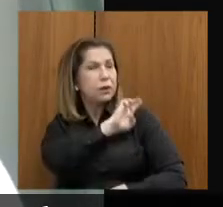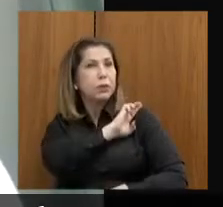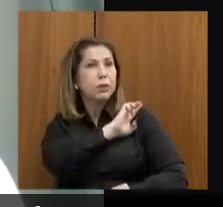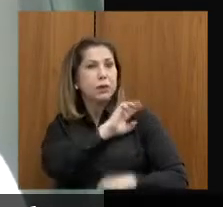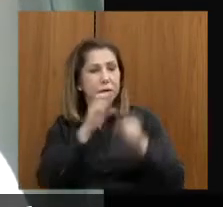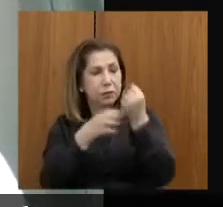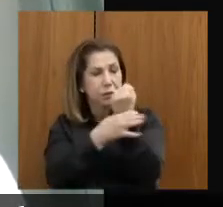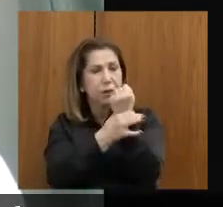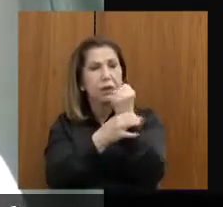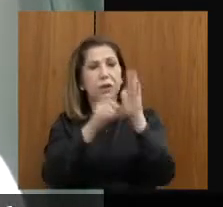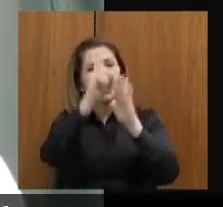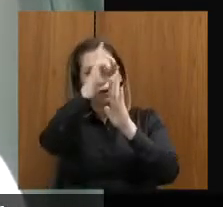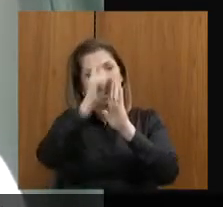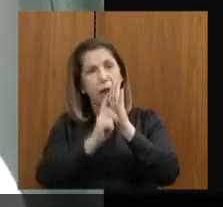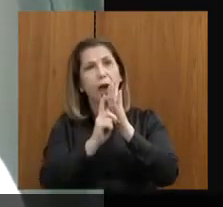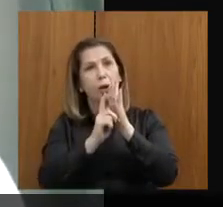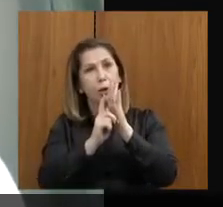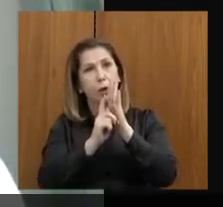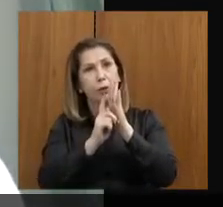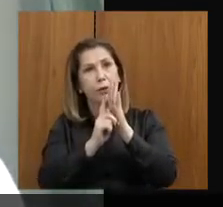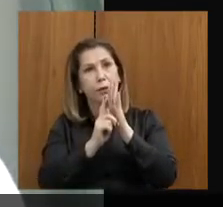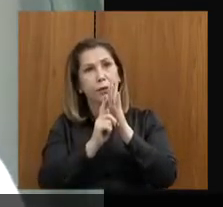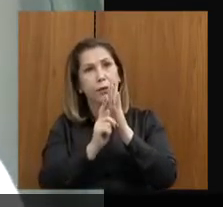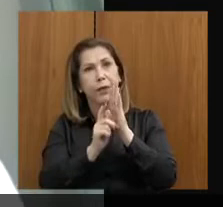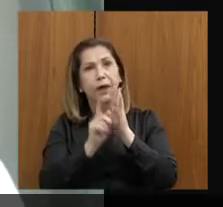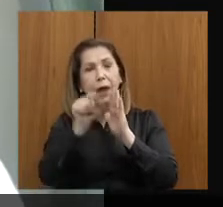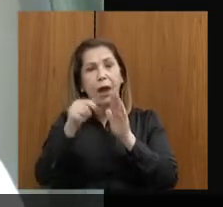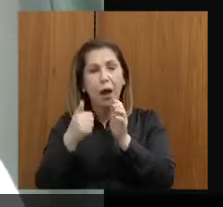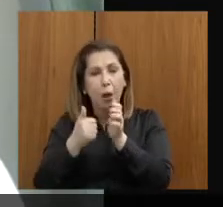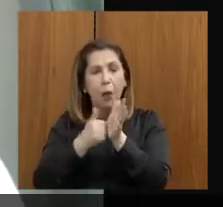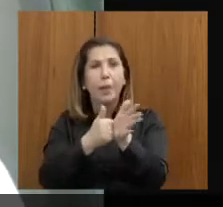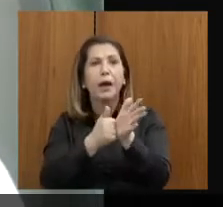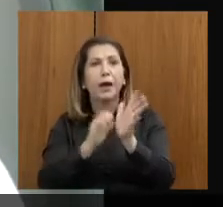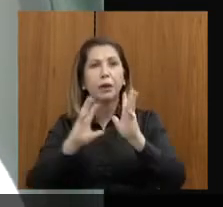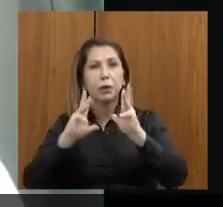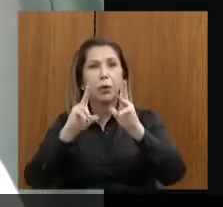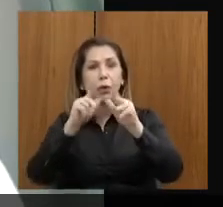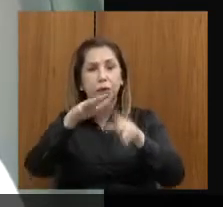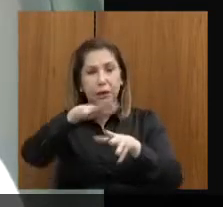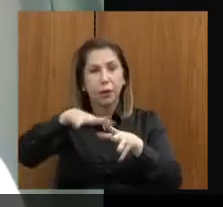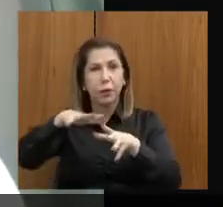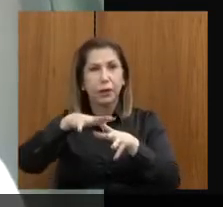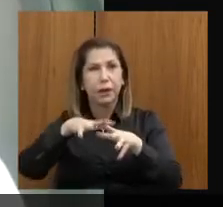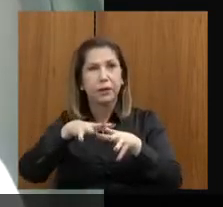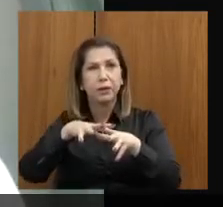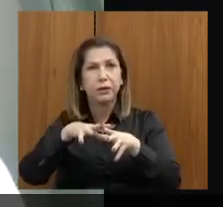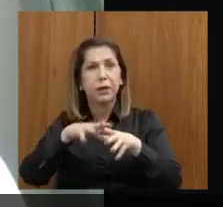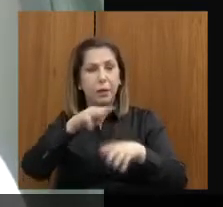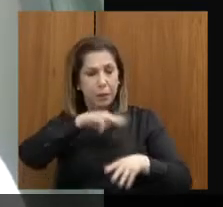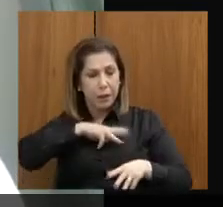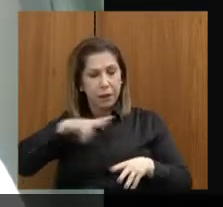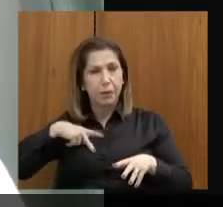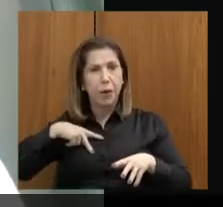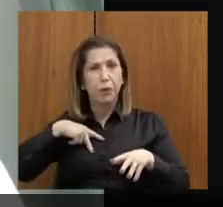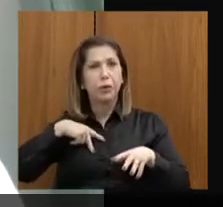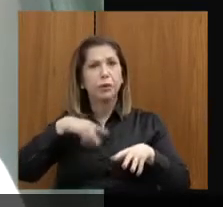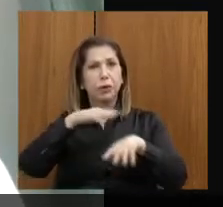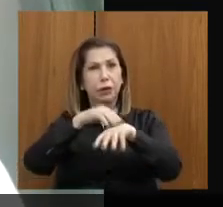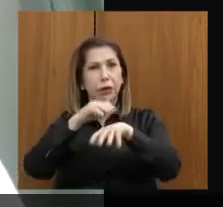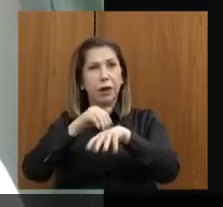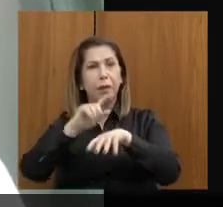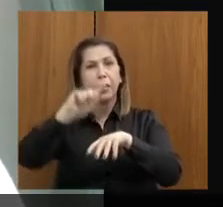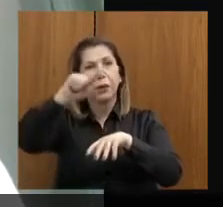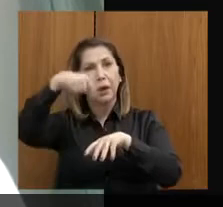garantia de direitos e sobre esse uma matriz de responsabilidade que deve ser acompanhado por todos e pela comunidade eu não sei promotor da comarca na